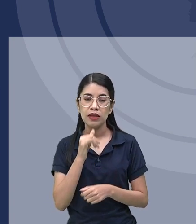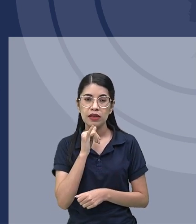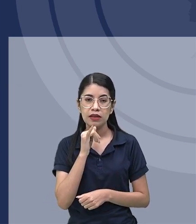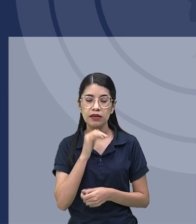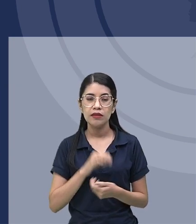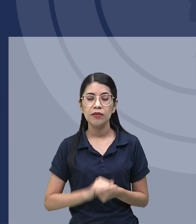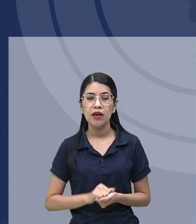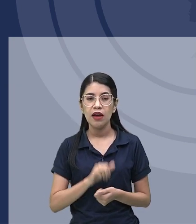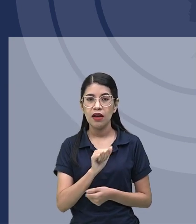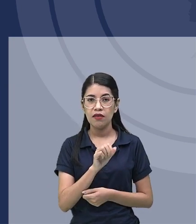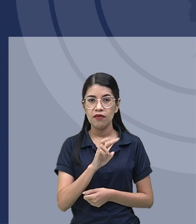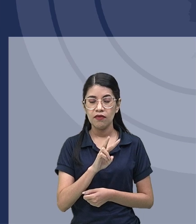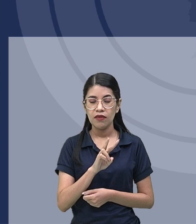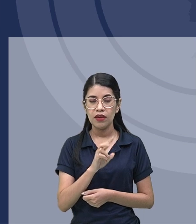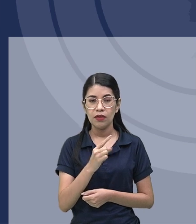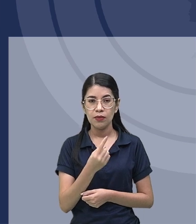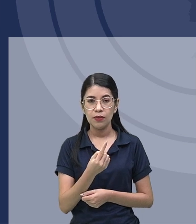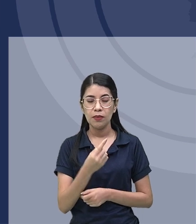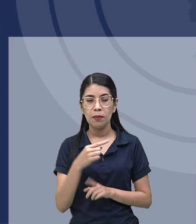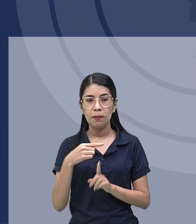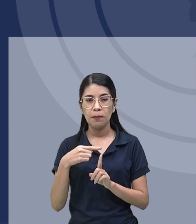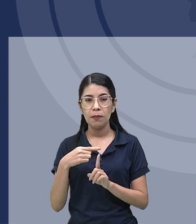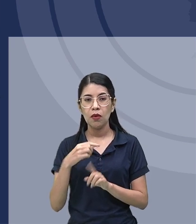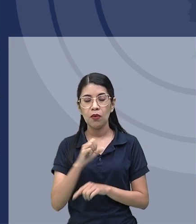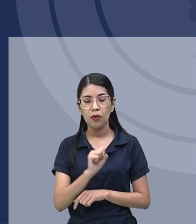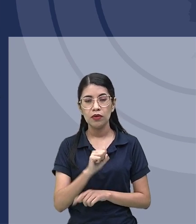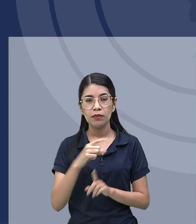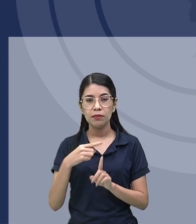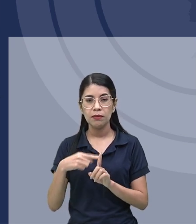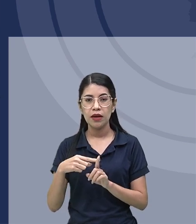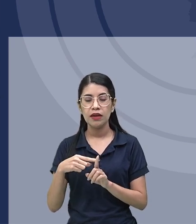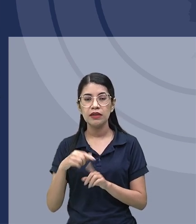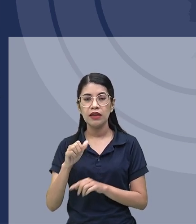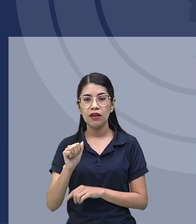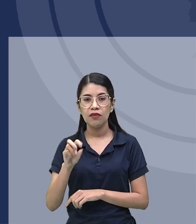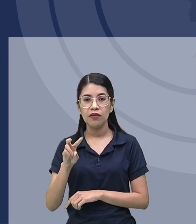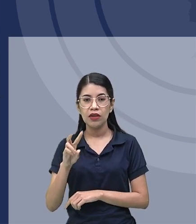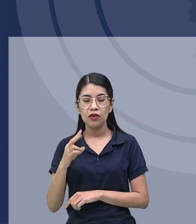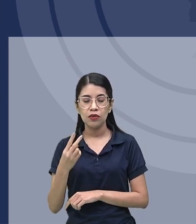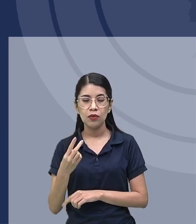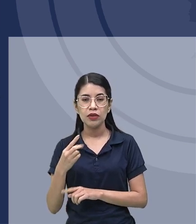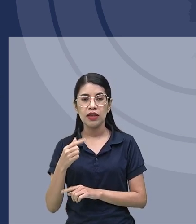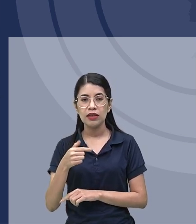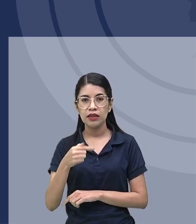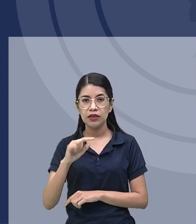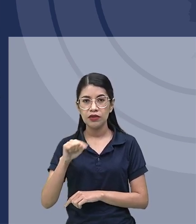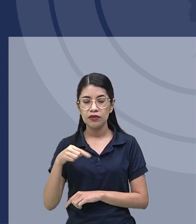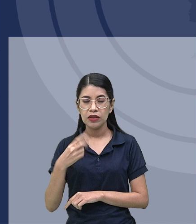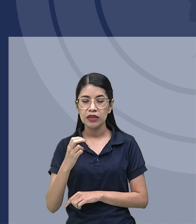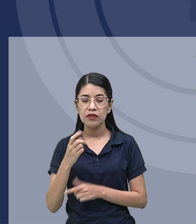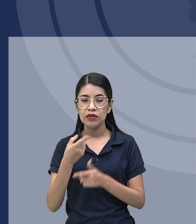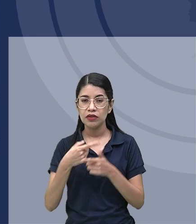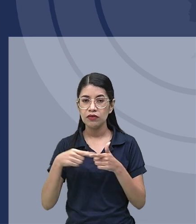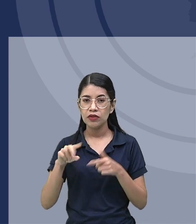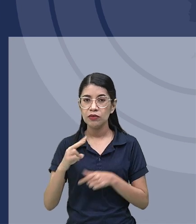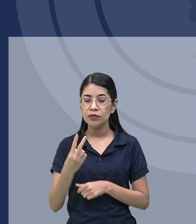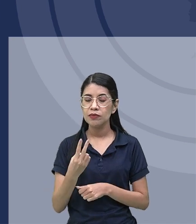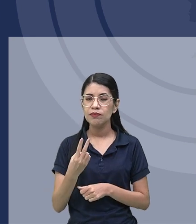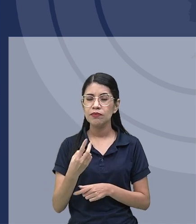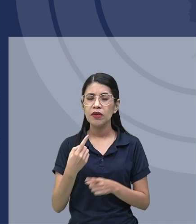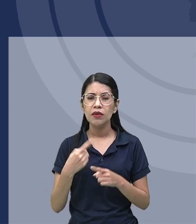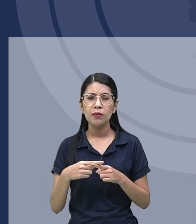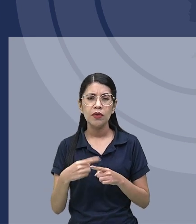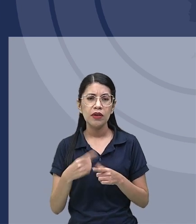vou somar o 8 mais o 7,5. O resultado eu vou dividir por 2. Por que por 2, Keila? Porque